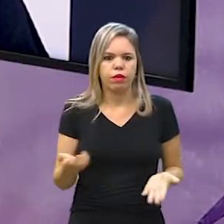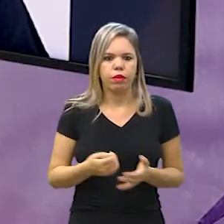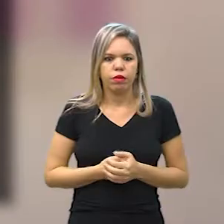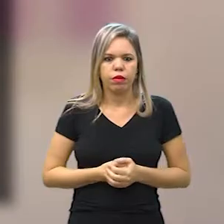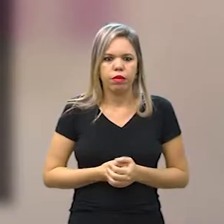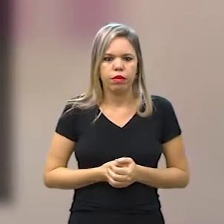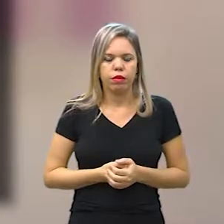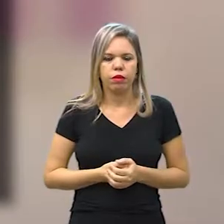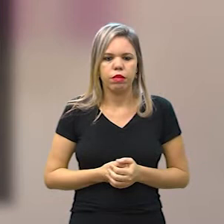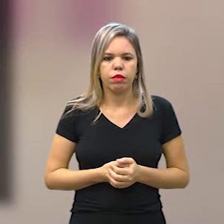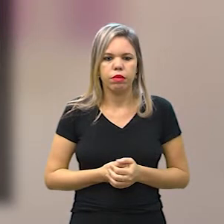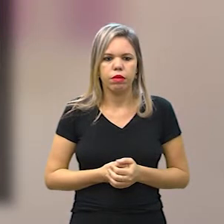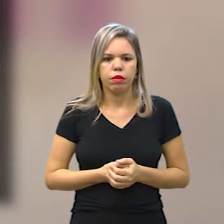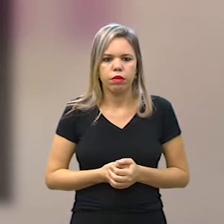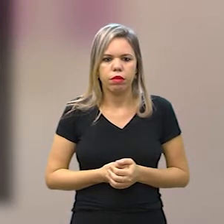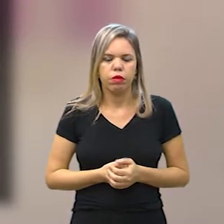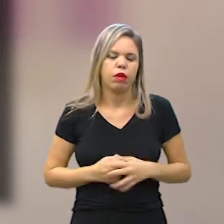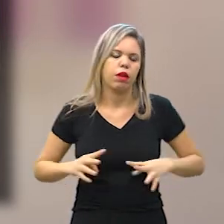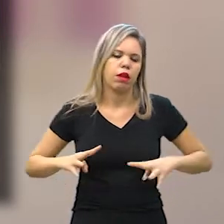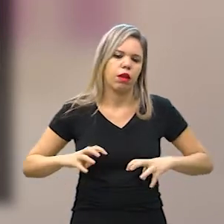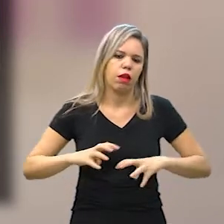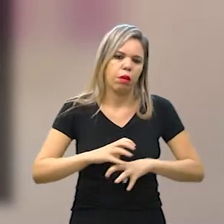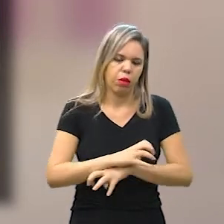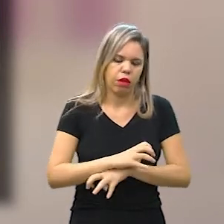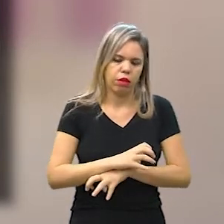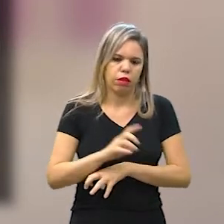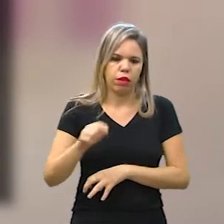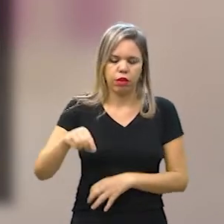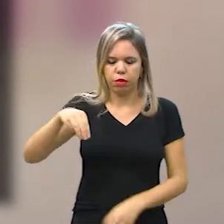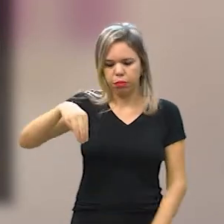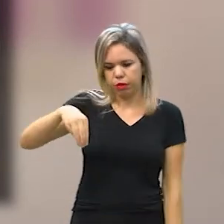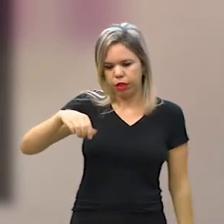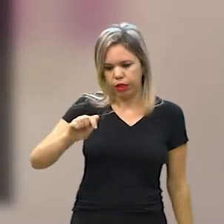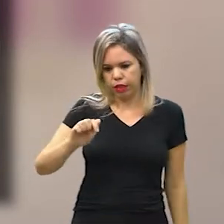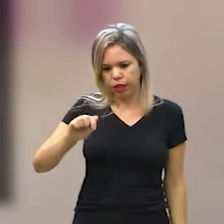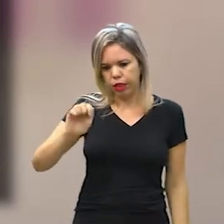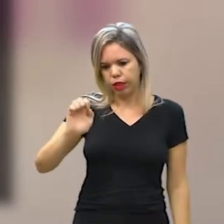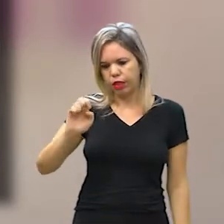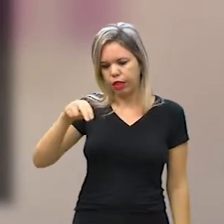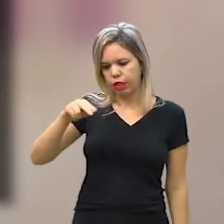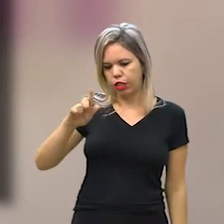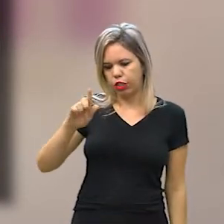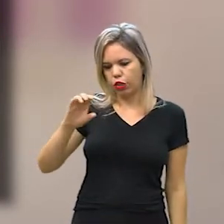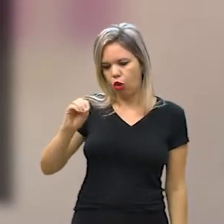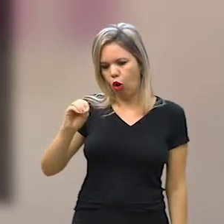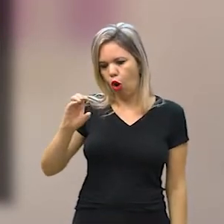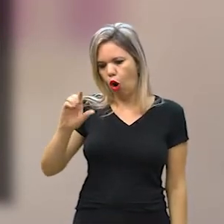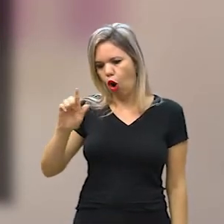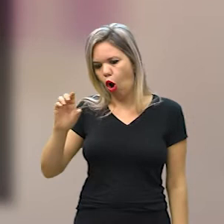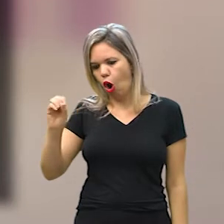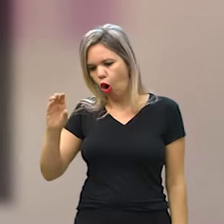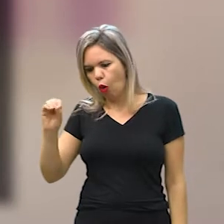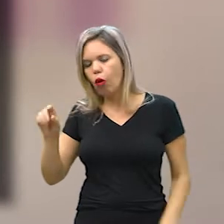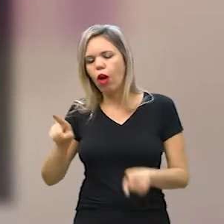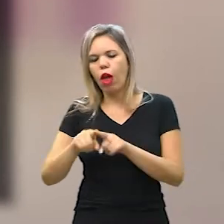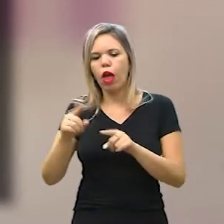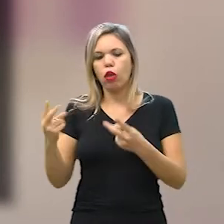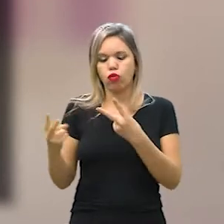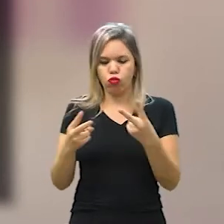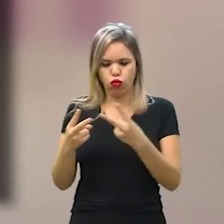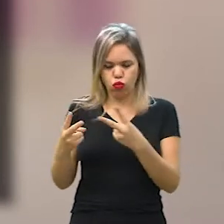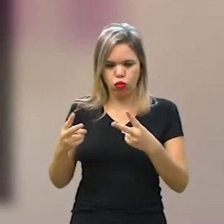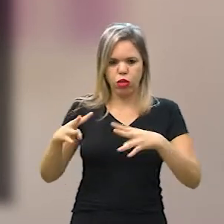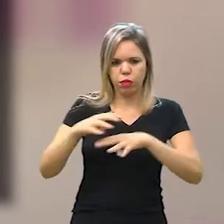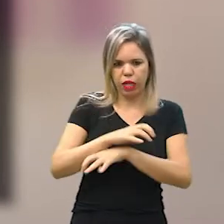agressiva? Normalmente, a bactéria, o meningococo, e também nós temos o pneumococo, que são os 2 maiores causadores